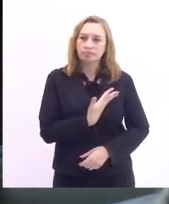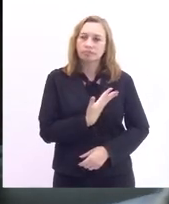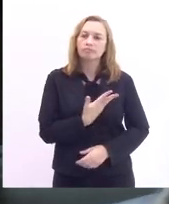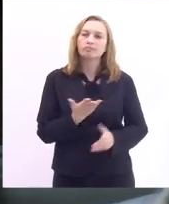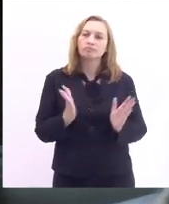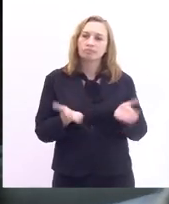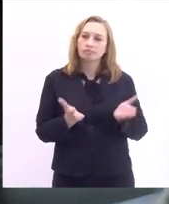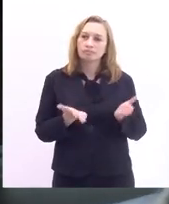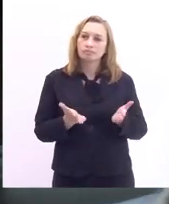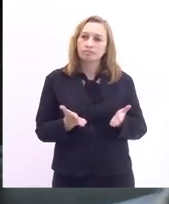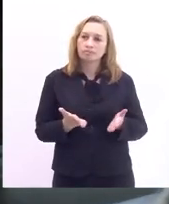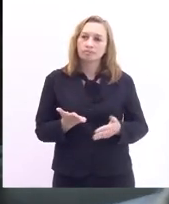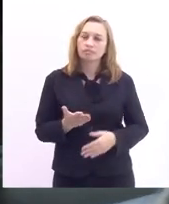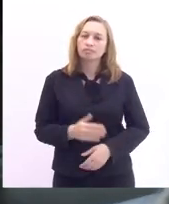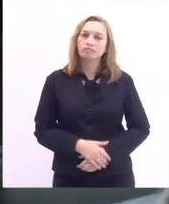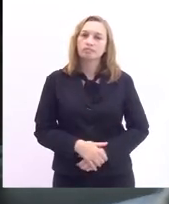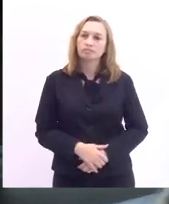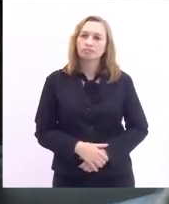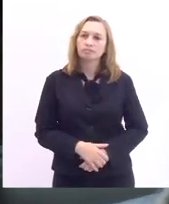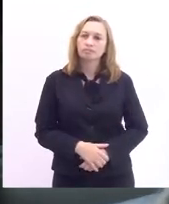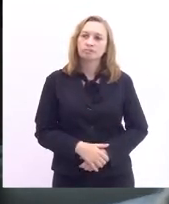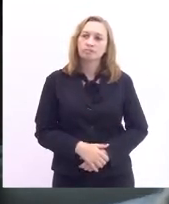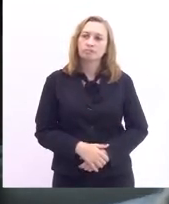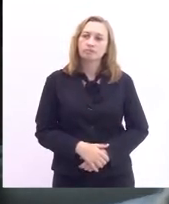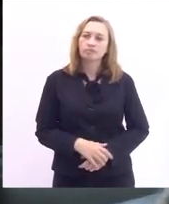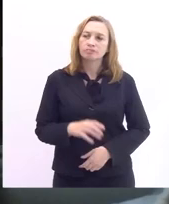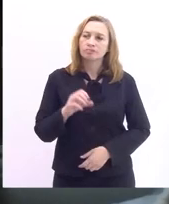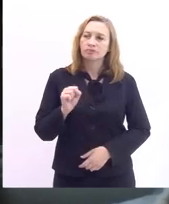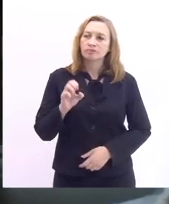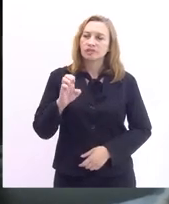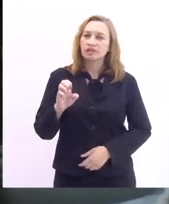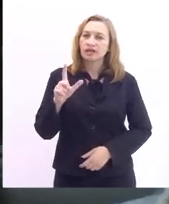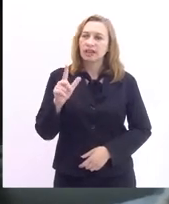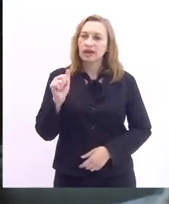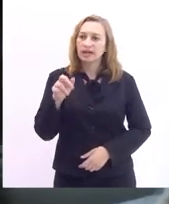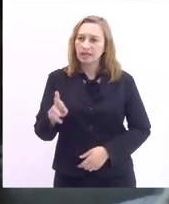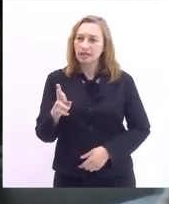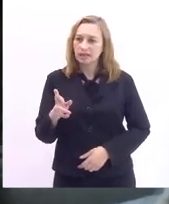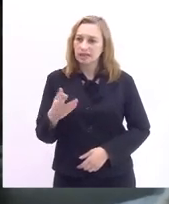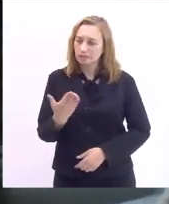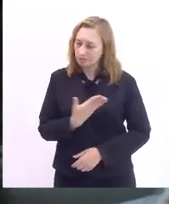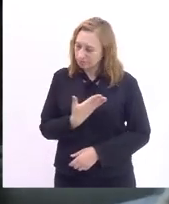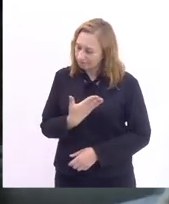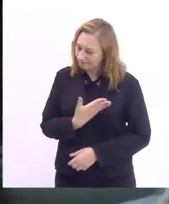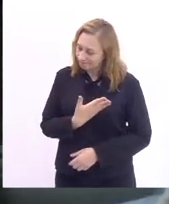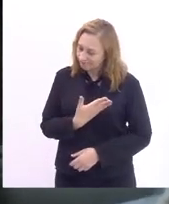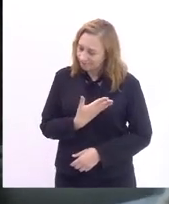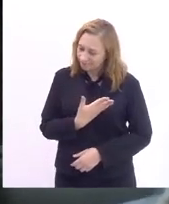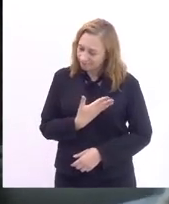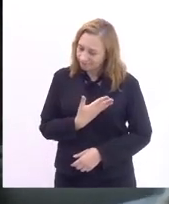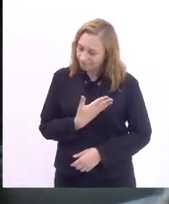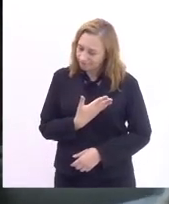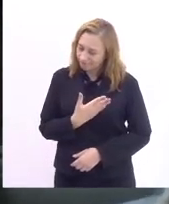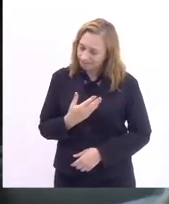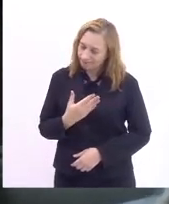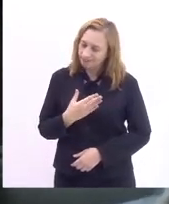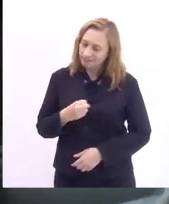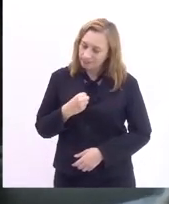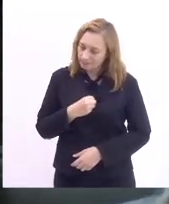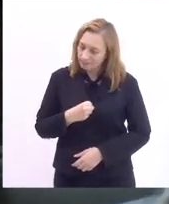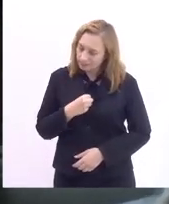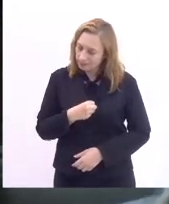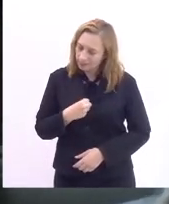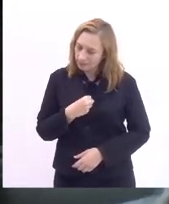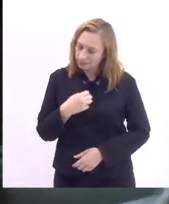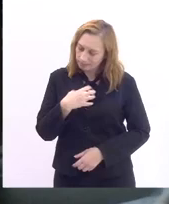que hoje eu considero amigos selair meu grande amigo que vou levar no coração de tantas e tantas